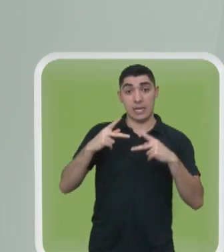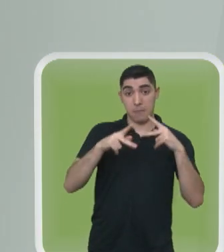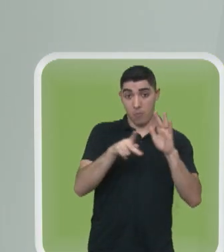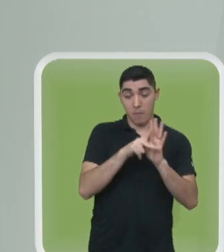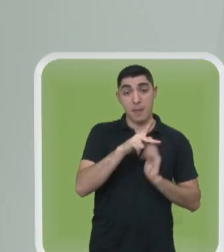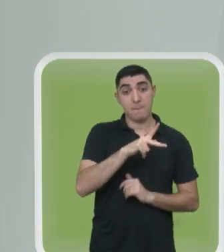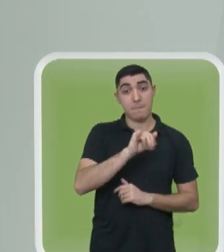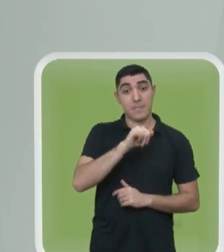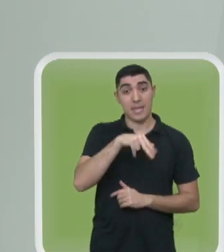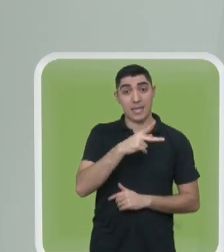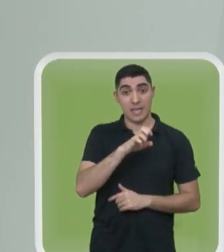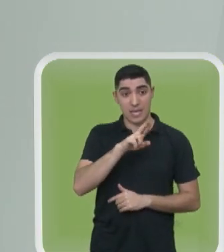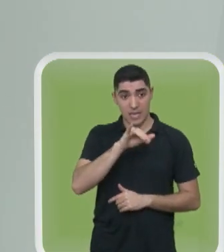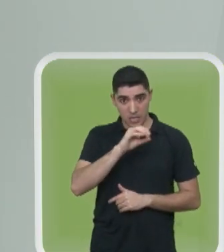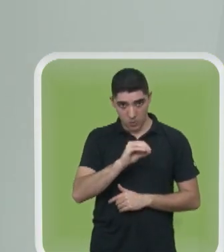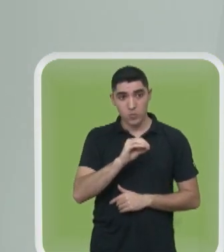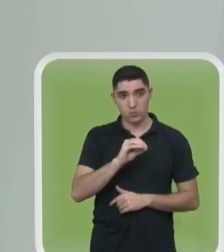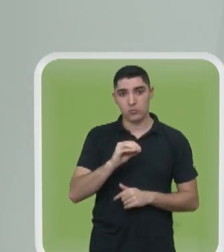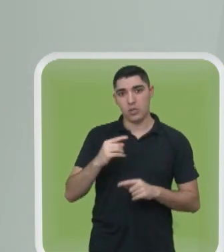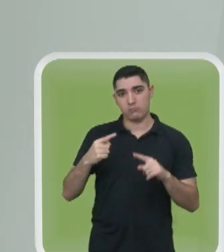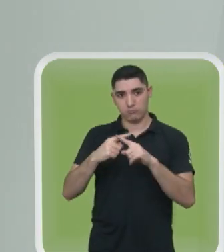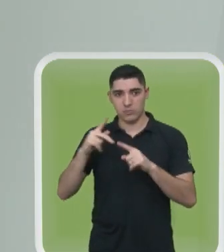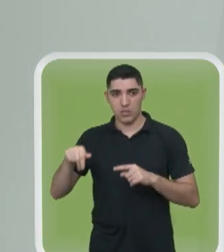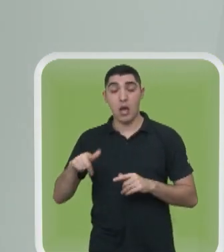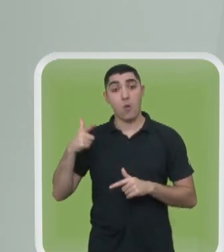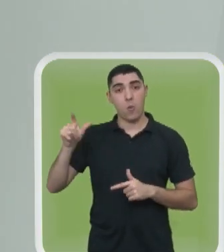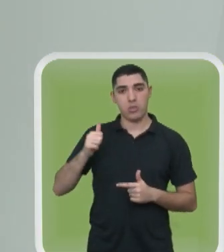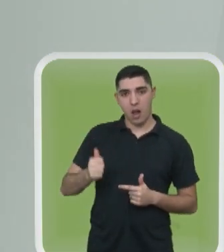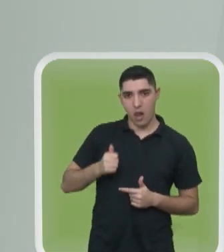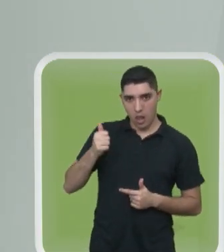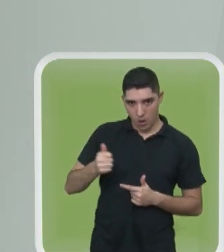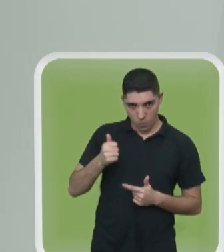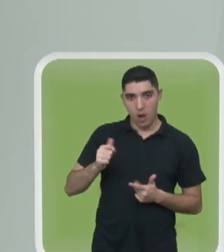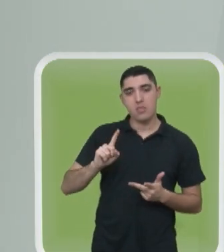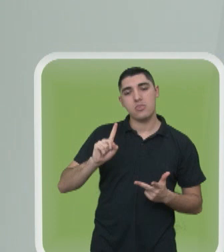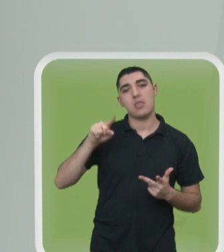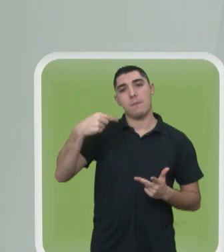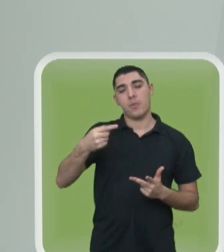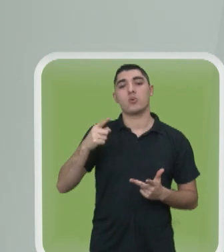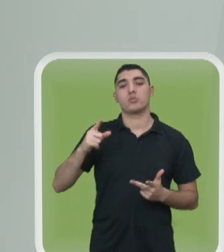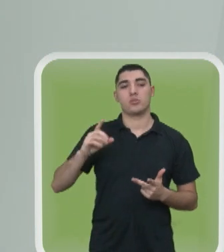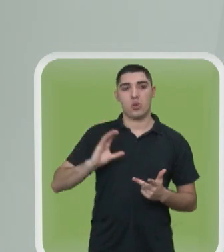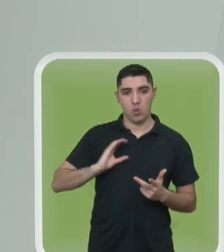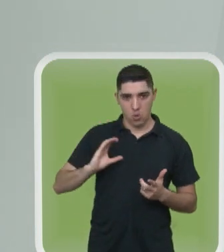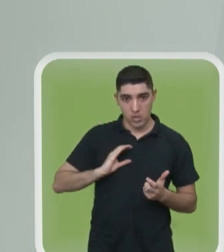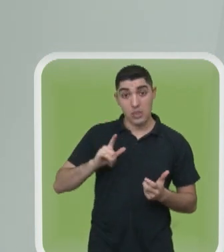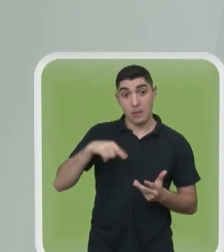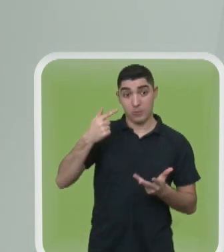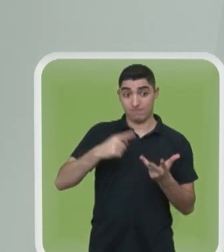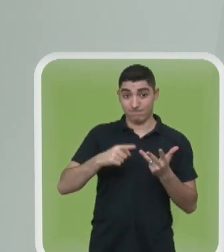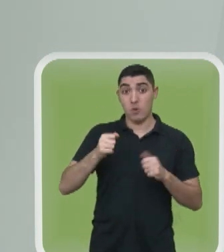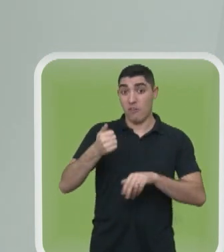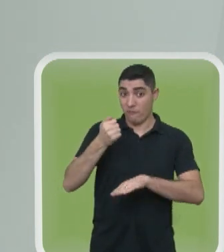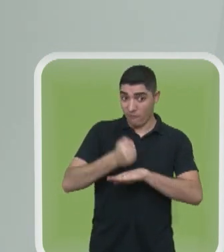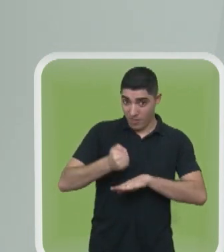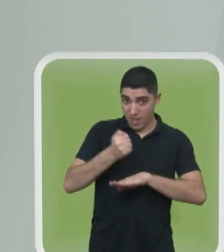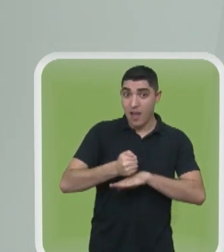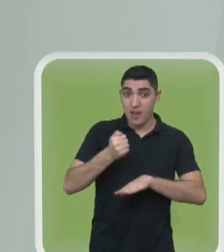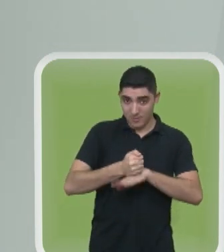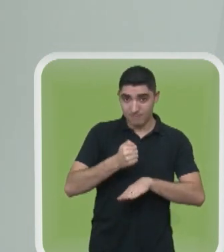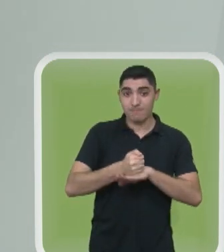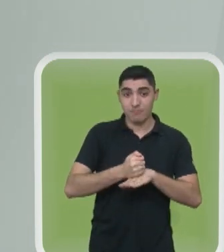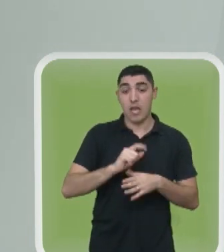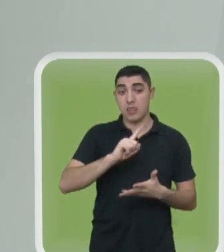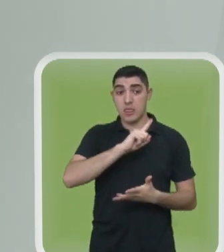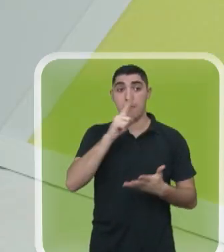recebe 2 times em casa, o Araraquara que está lá embaixo, o Corinthians, depois sai para pegar o Franca, jogo difícil para o São José contra a equipe de Franca, e aí tem o